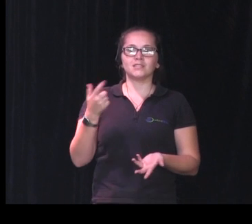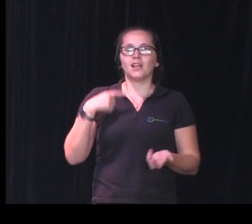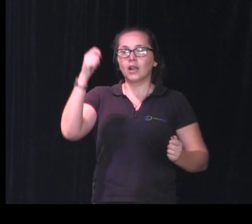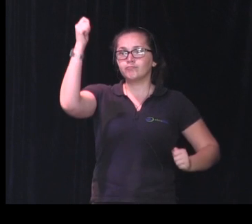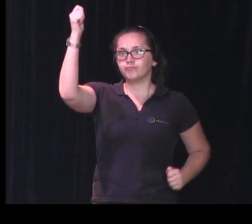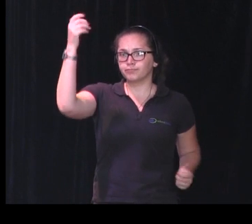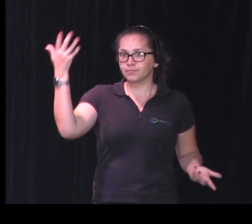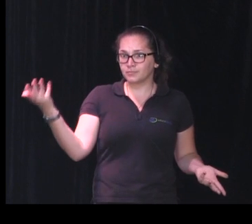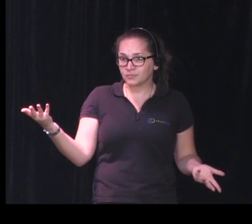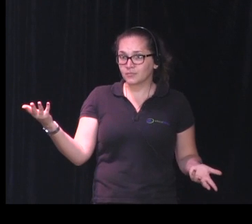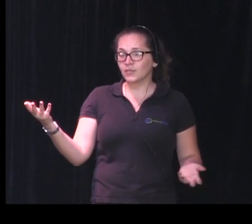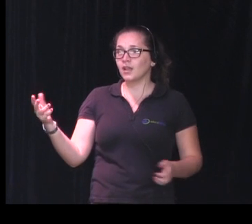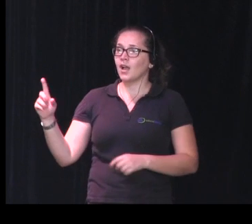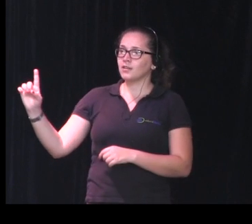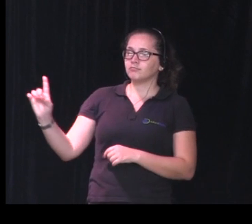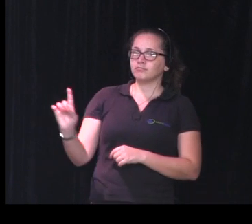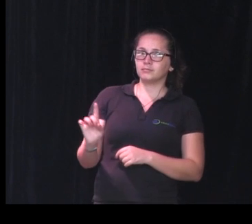Napoleão.